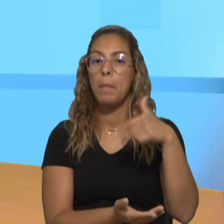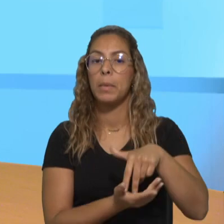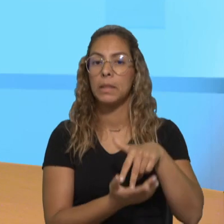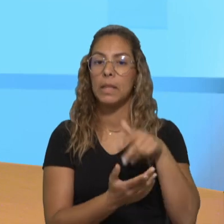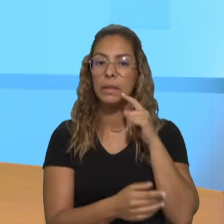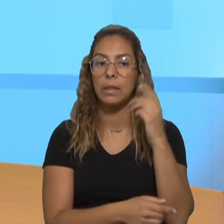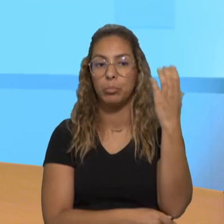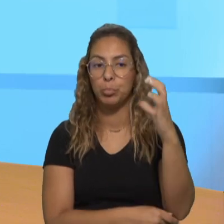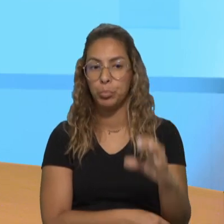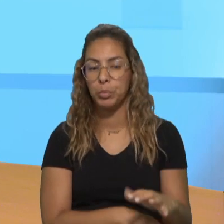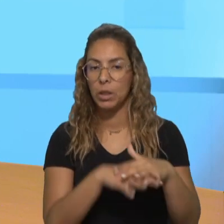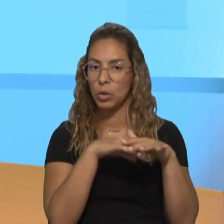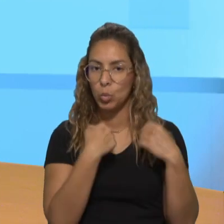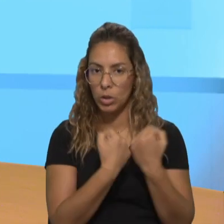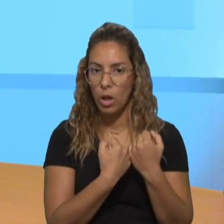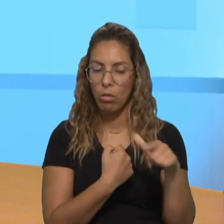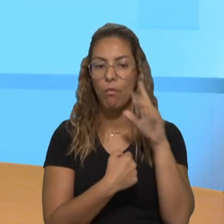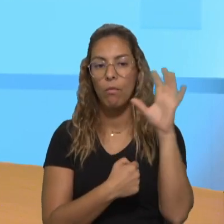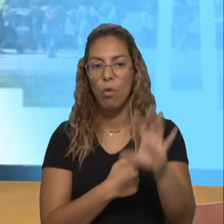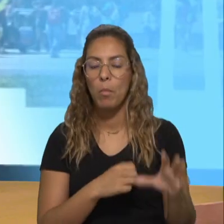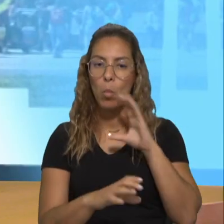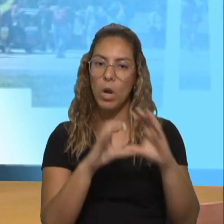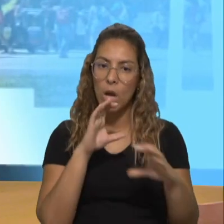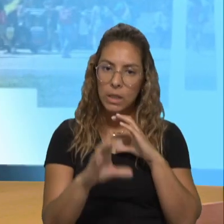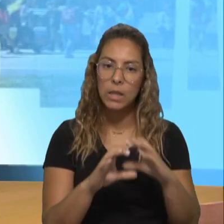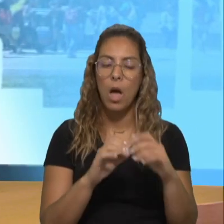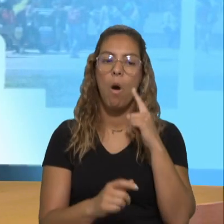sociais e à forma como comunicam, e há partidos que têm